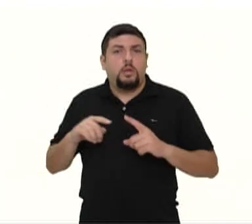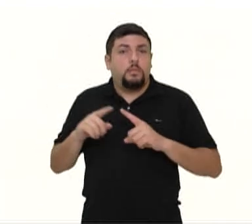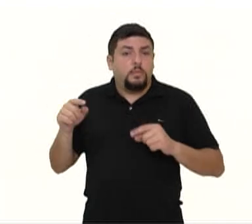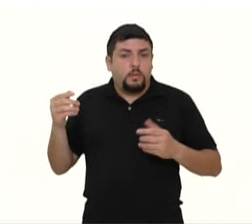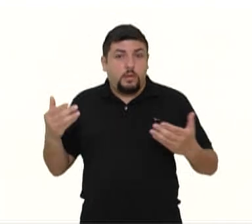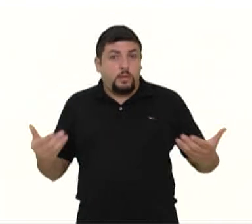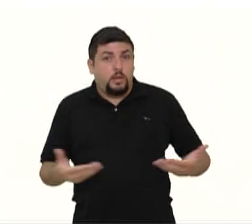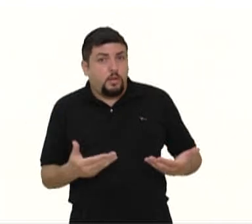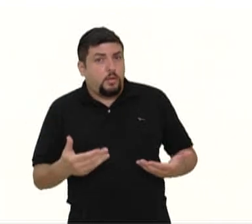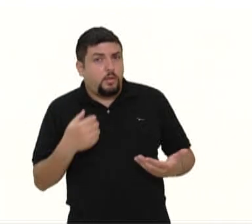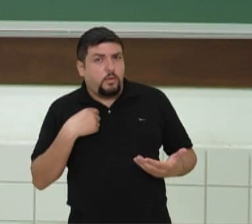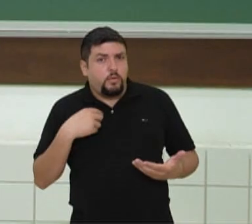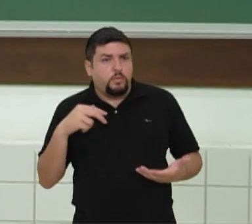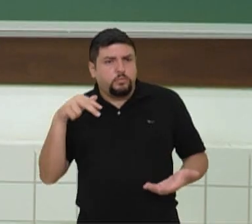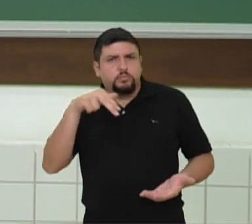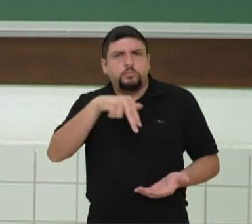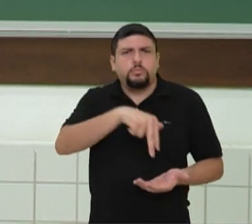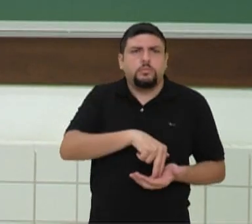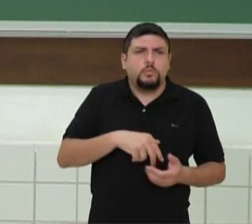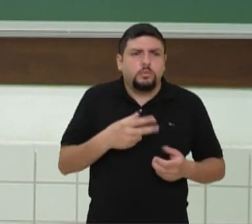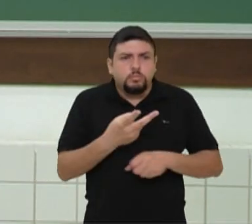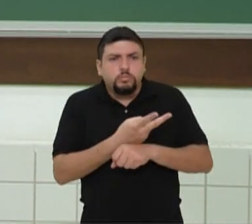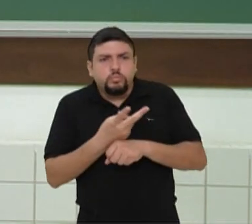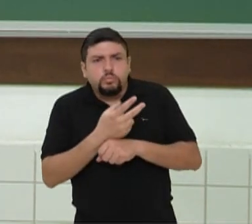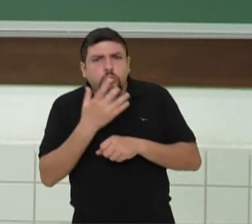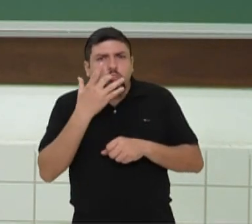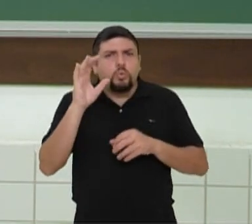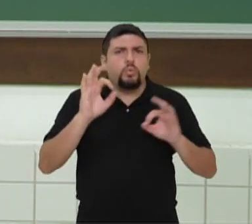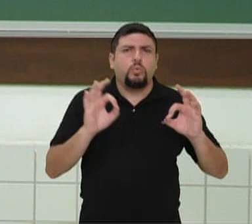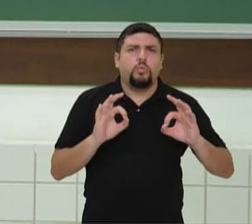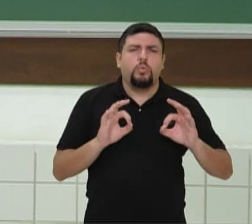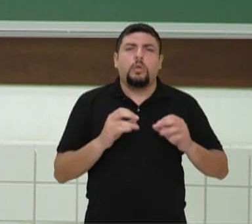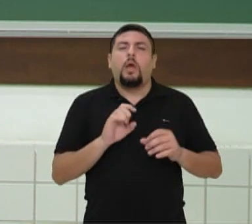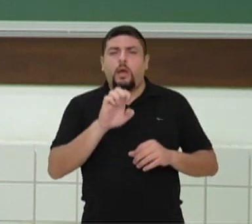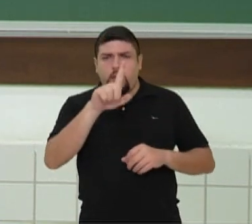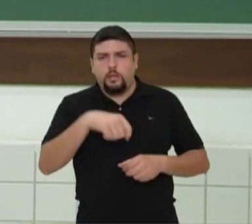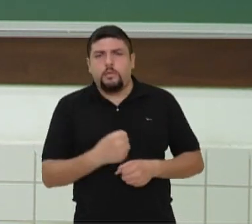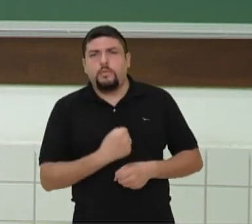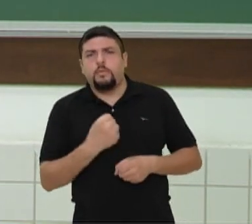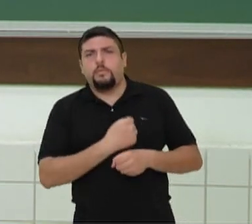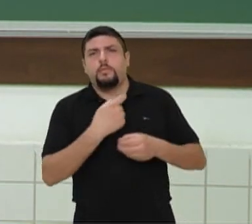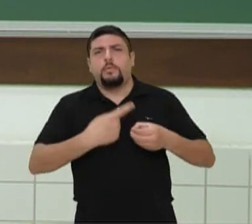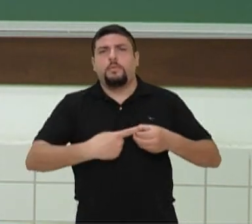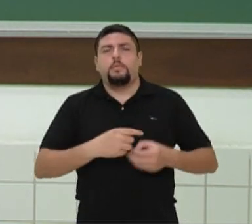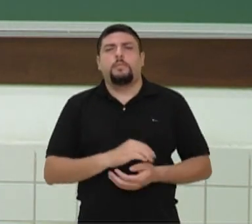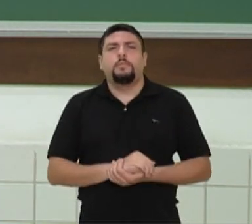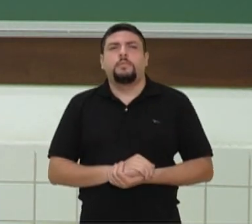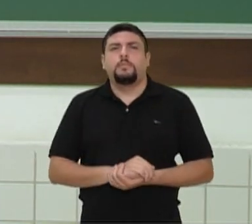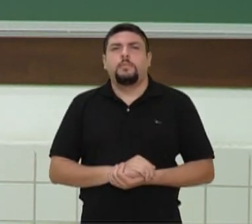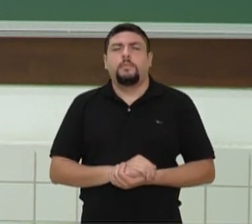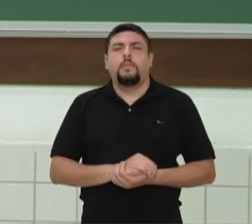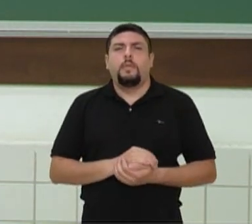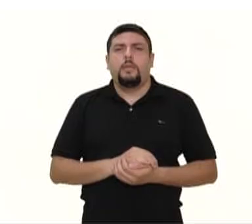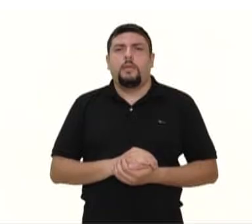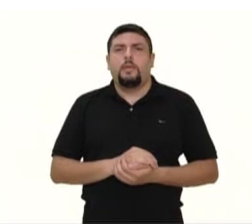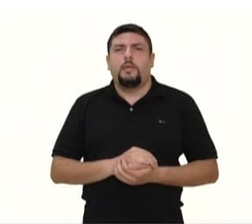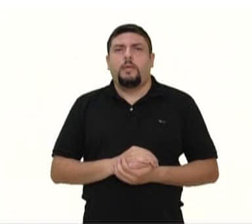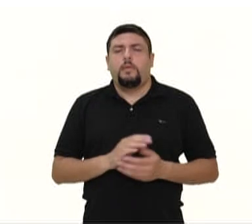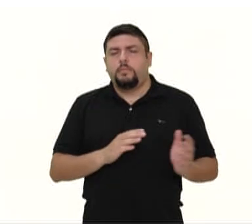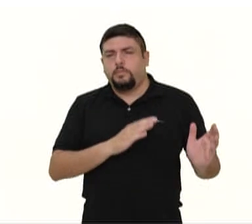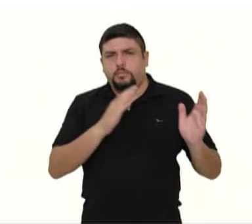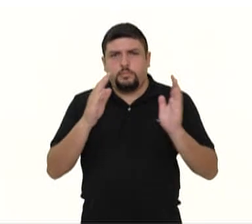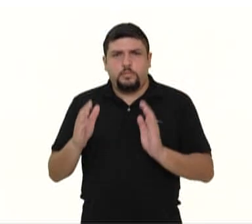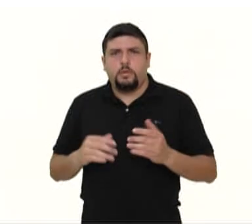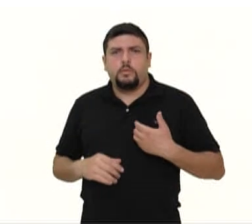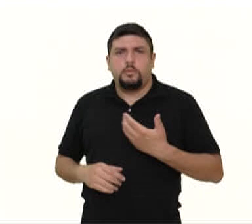procurando diamantes, mas sim plantaria ali uma cidade. Na sequência, você tem aí um candango, que chegaram